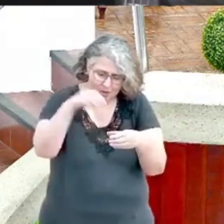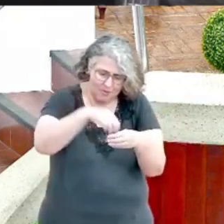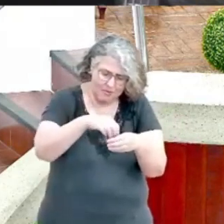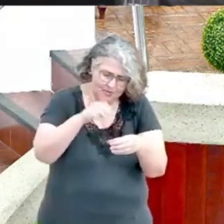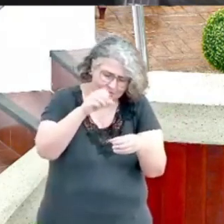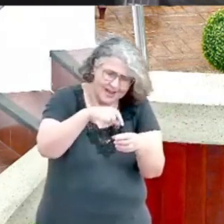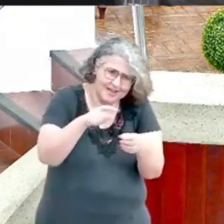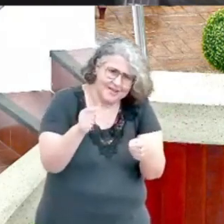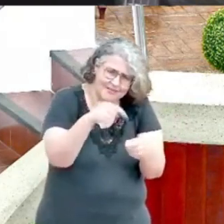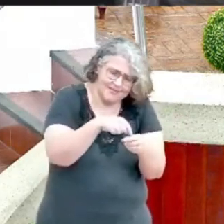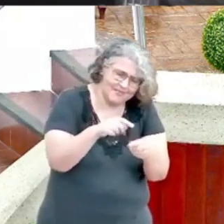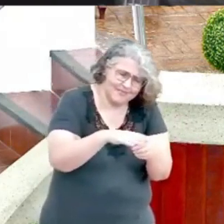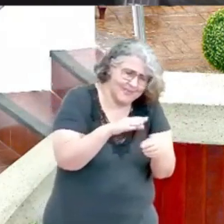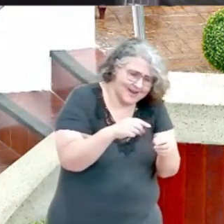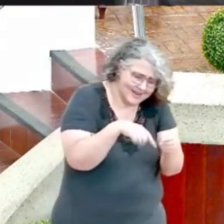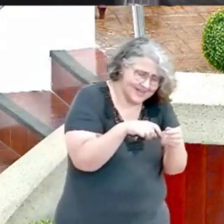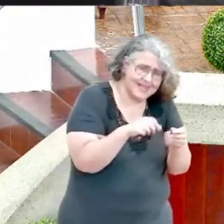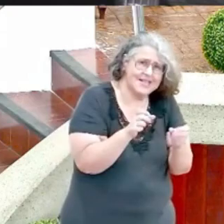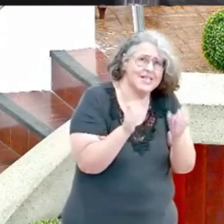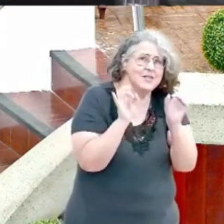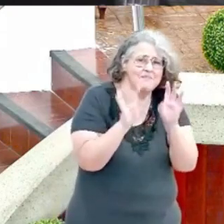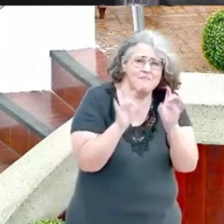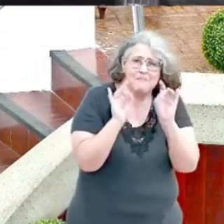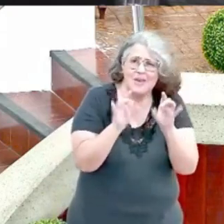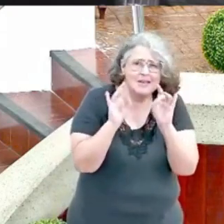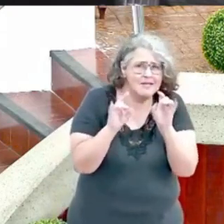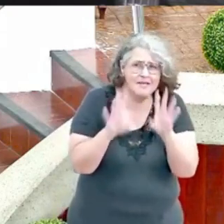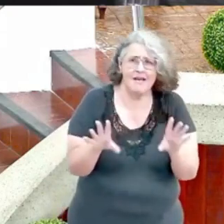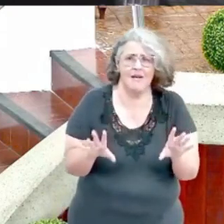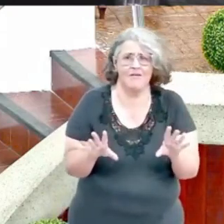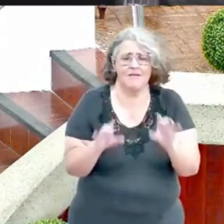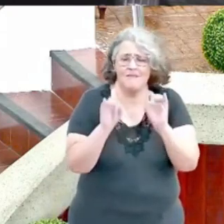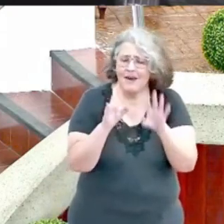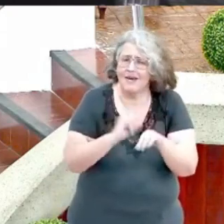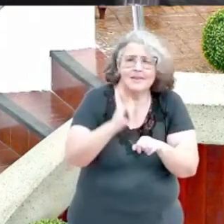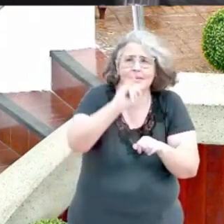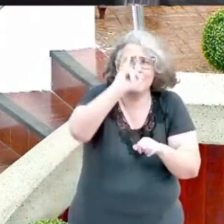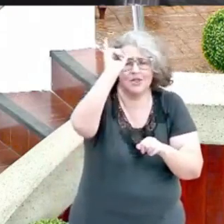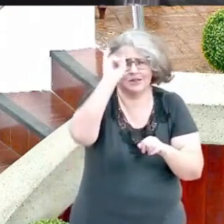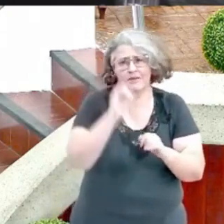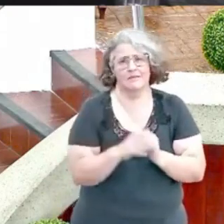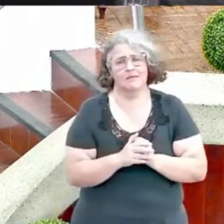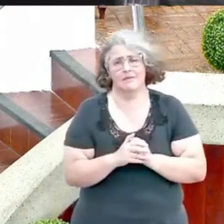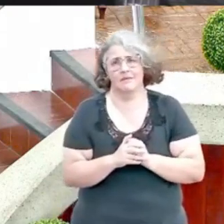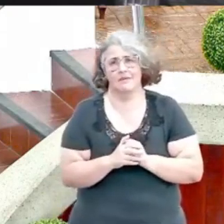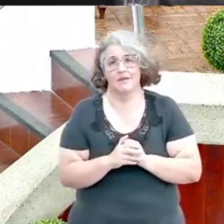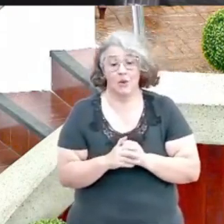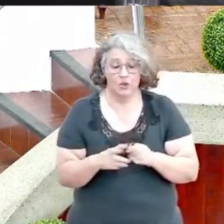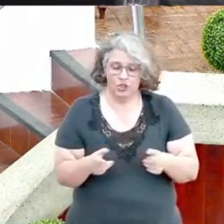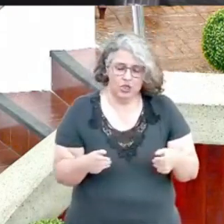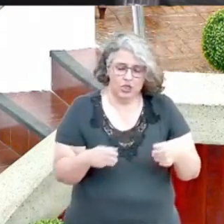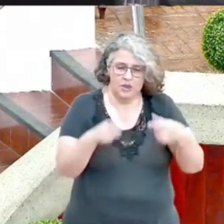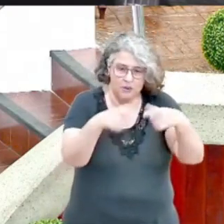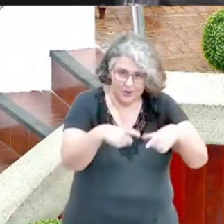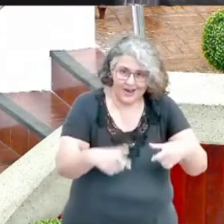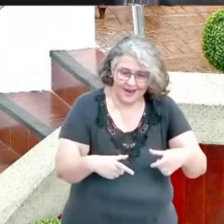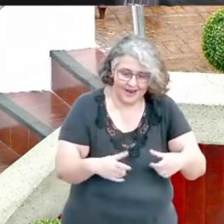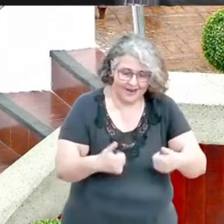O Santo dos Santos é onde ficava a Arca da Aliança. aquele lugar era o lugar